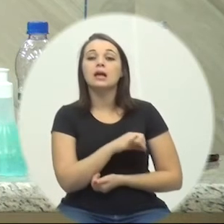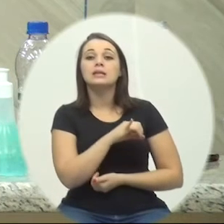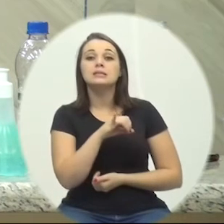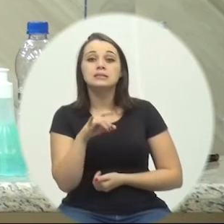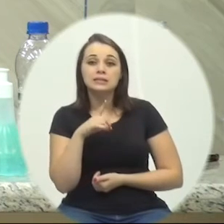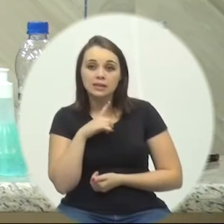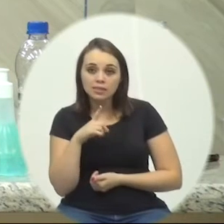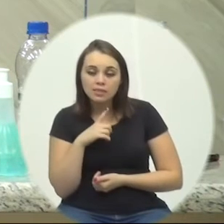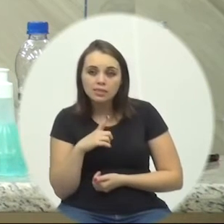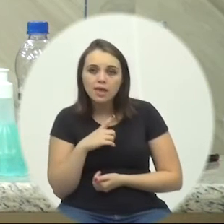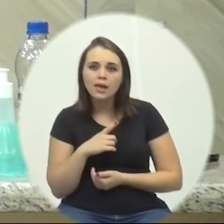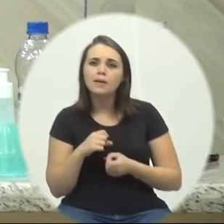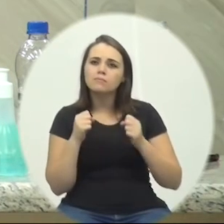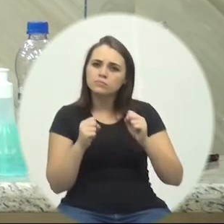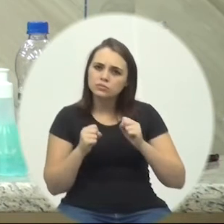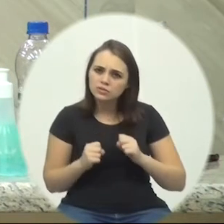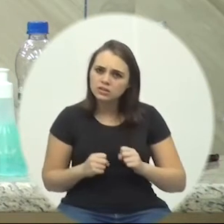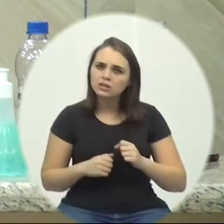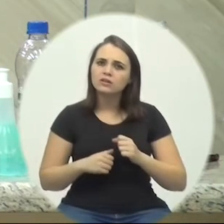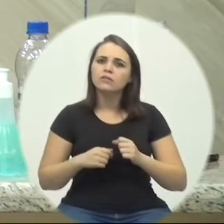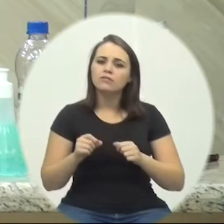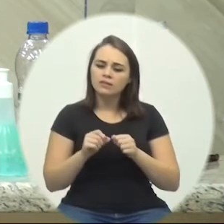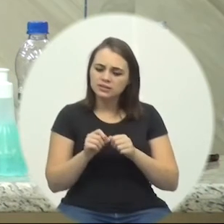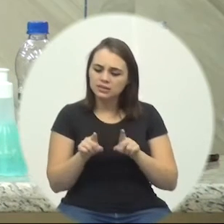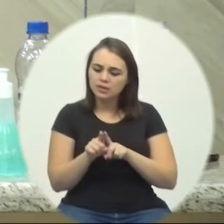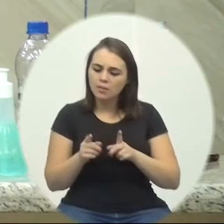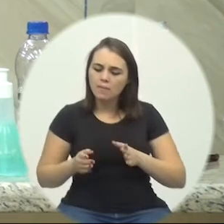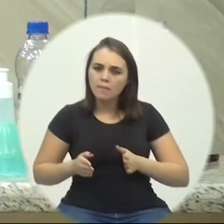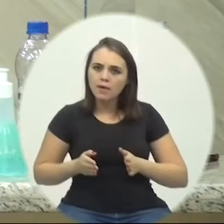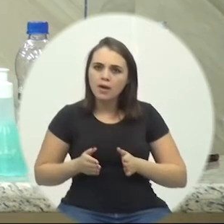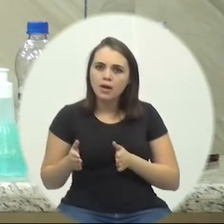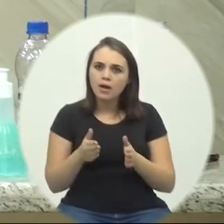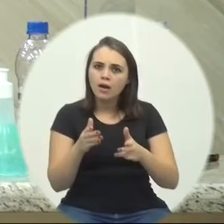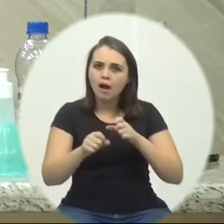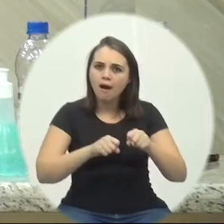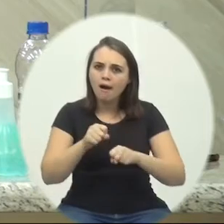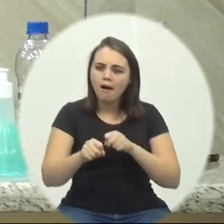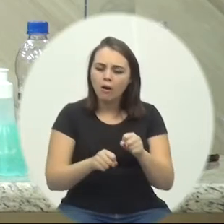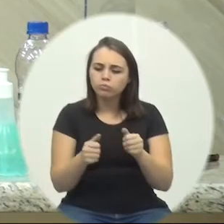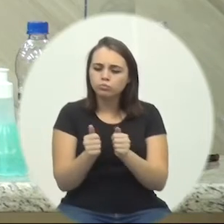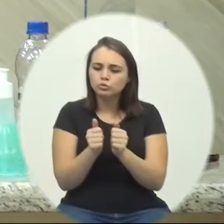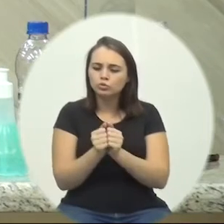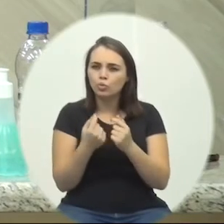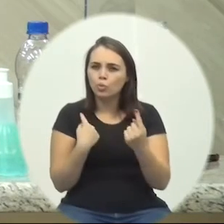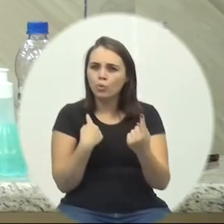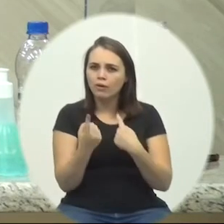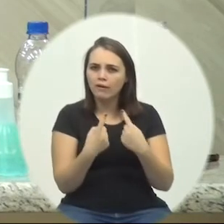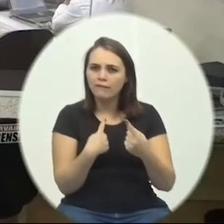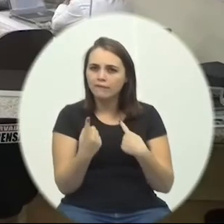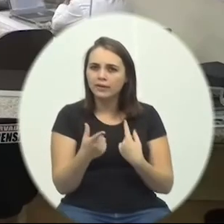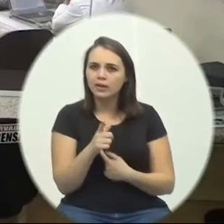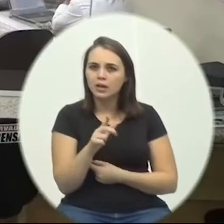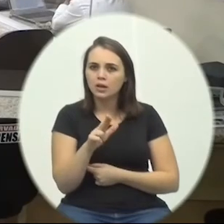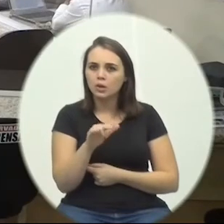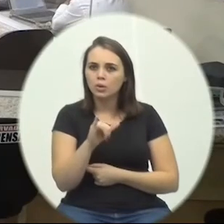resposta positiva, é possível construir ciclovia ao longo da via? O requerimento está em